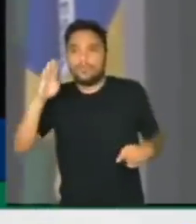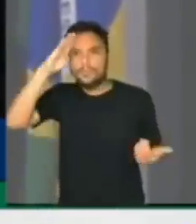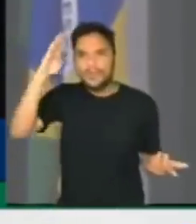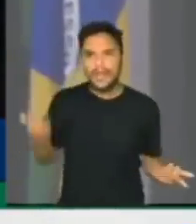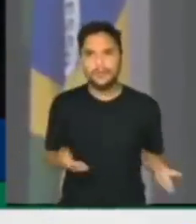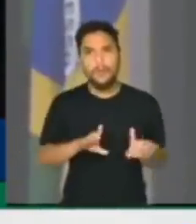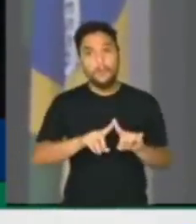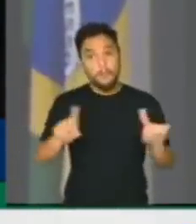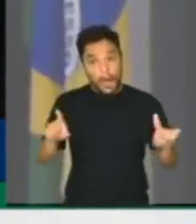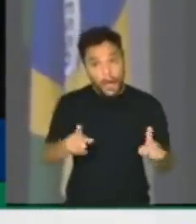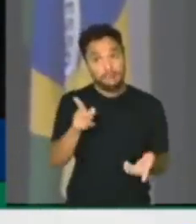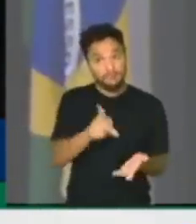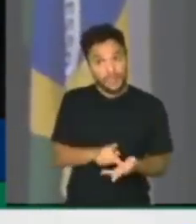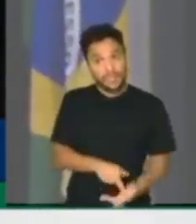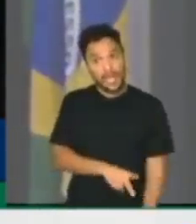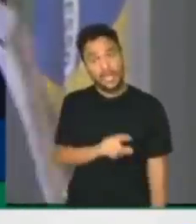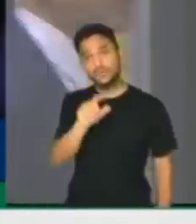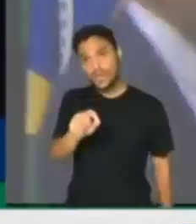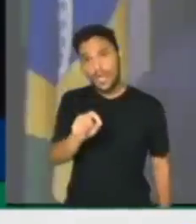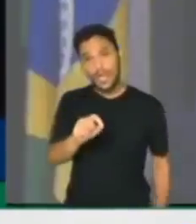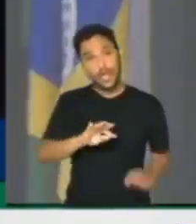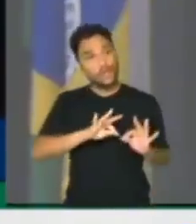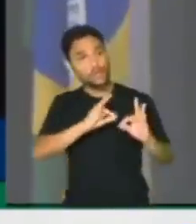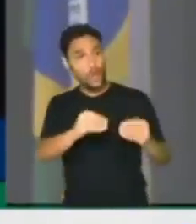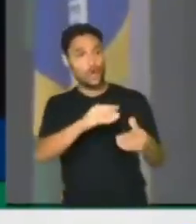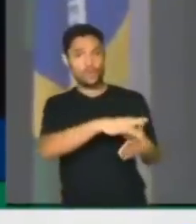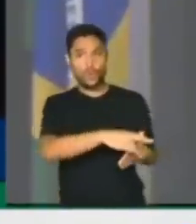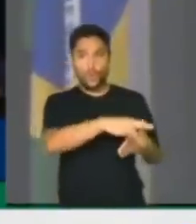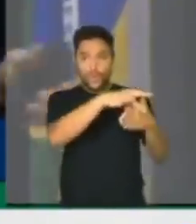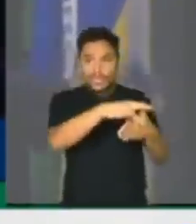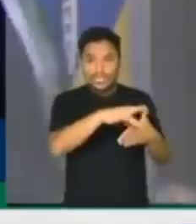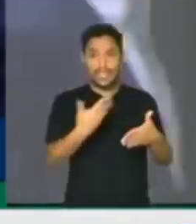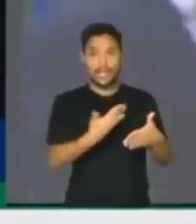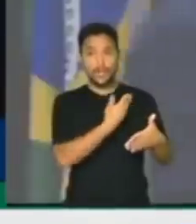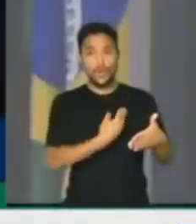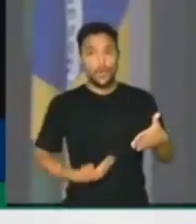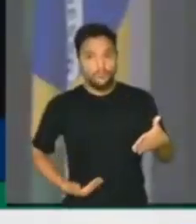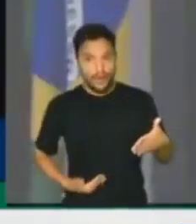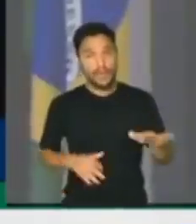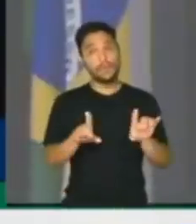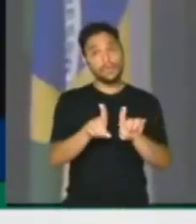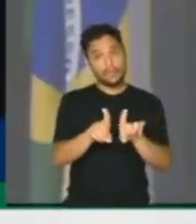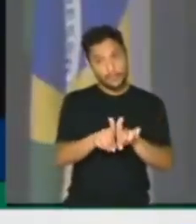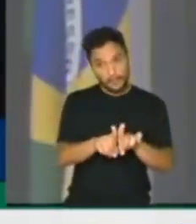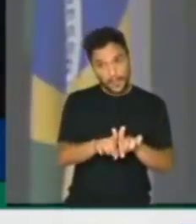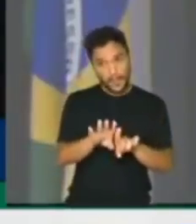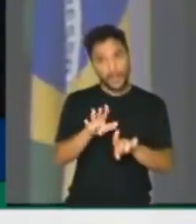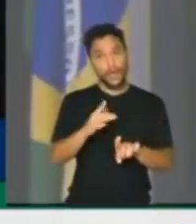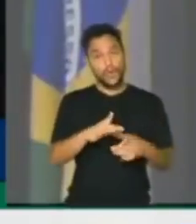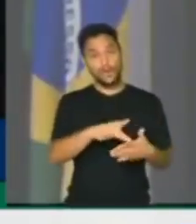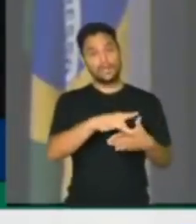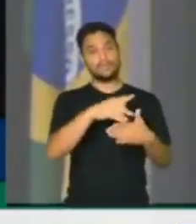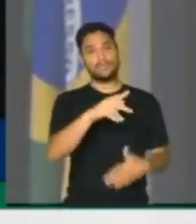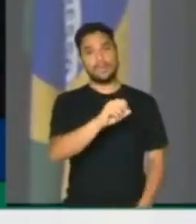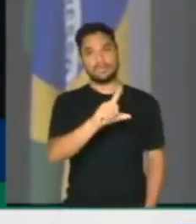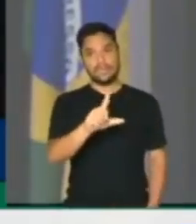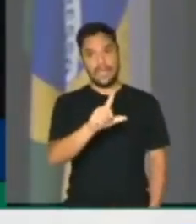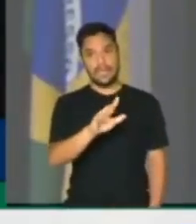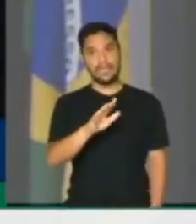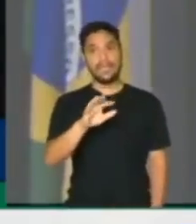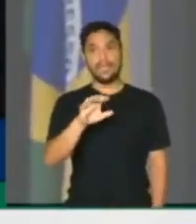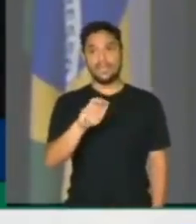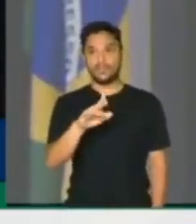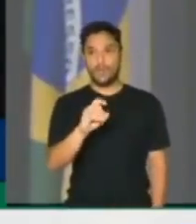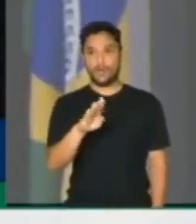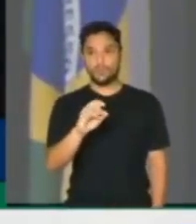república quando na verdade todos os líderes do governo e o então e agora líder do psl deputado eduardo